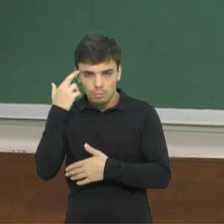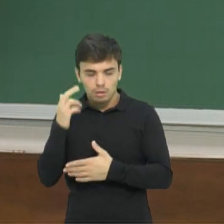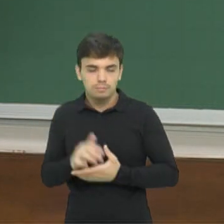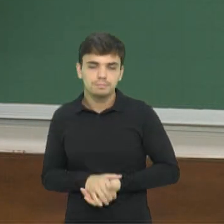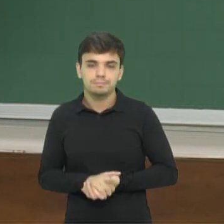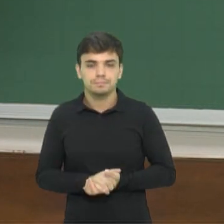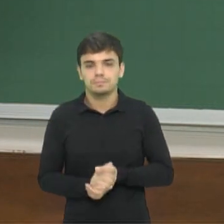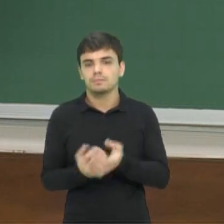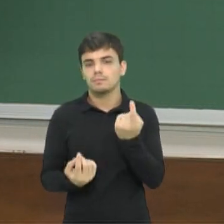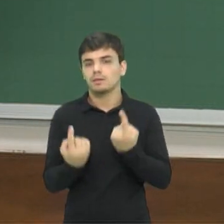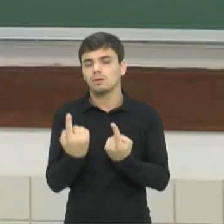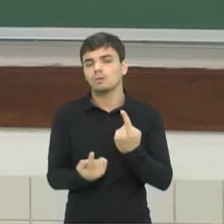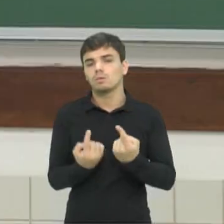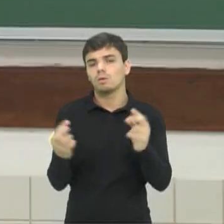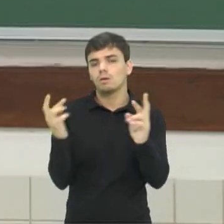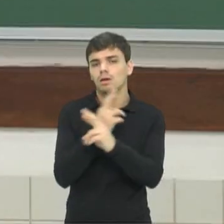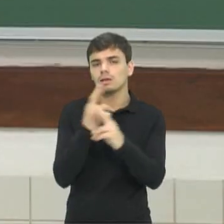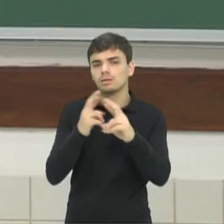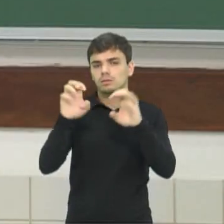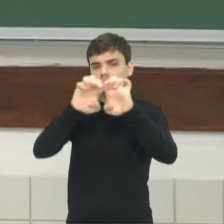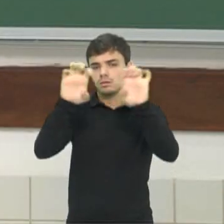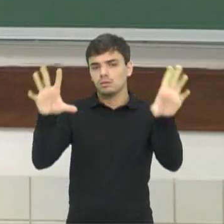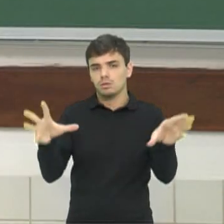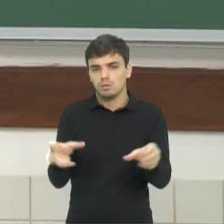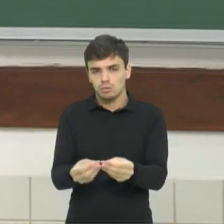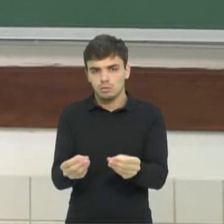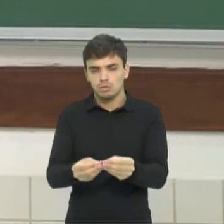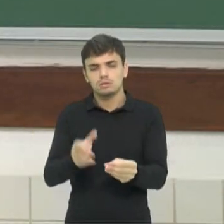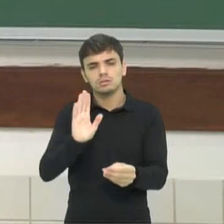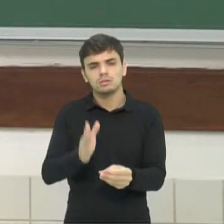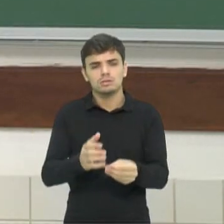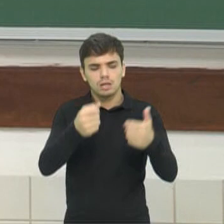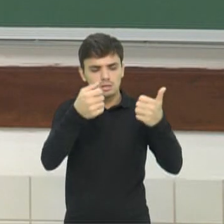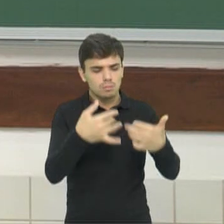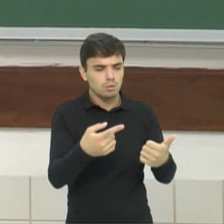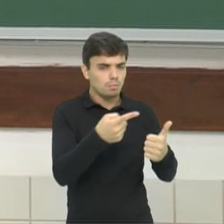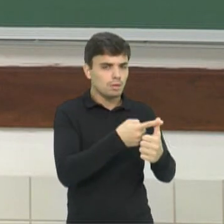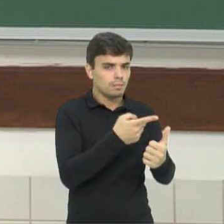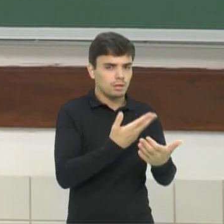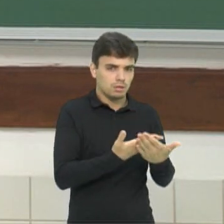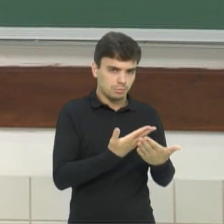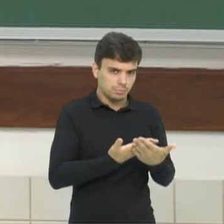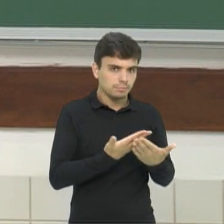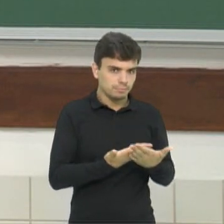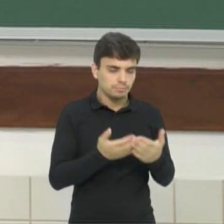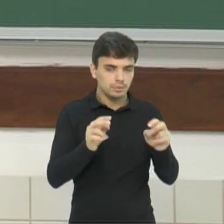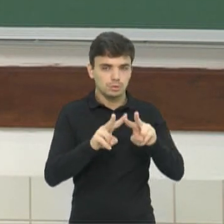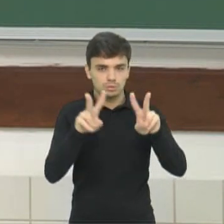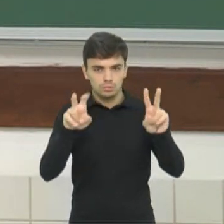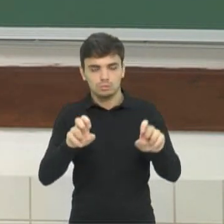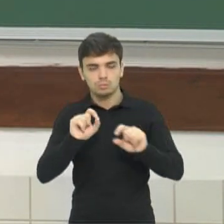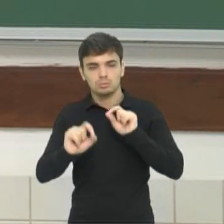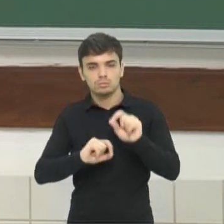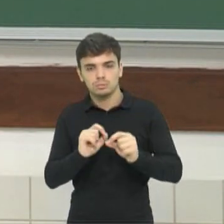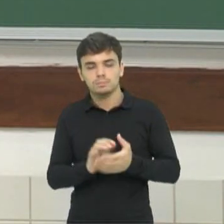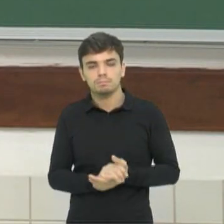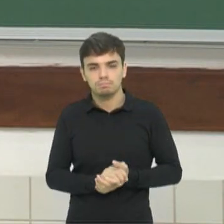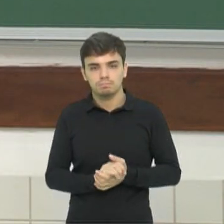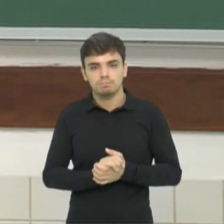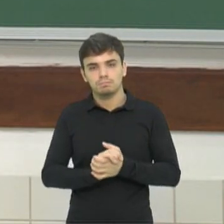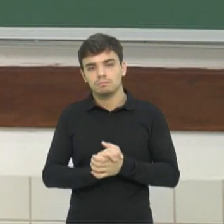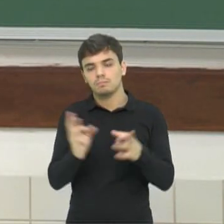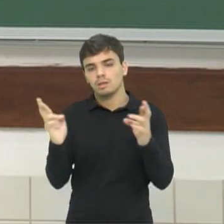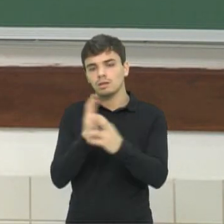vamos relembrar quais são as relações ecológicas. A gente falou lá na primeira aula que a gente teve sobre esse assunto que relação ecológica é a relação entre